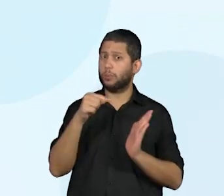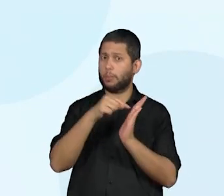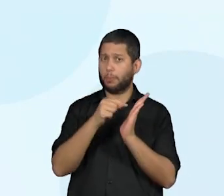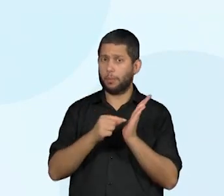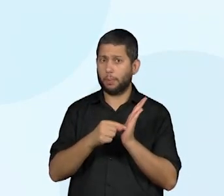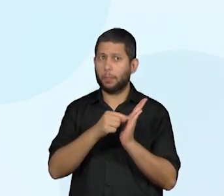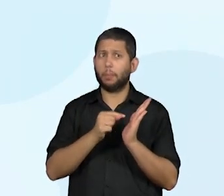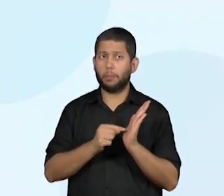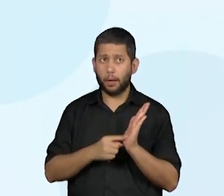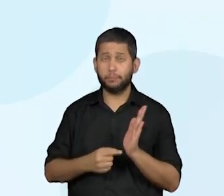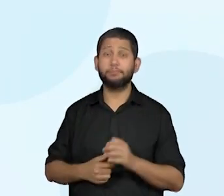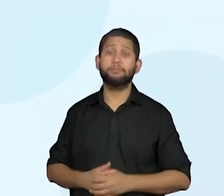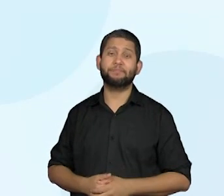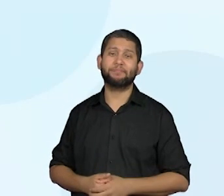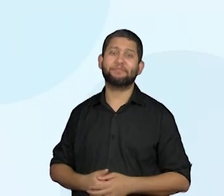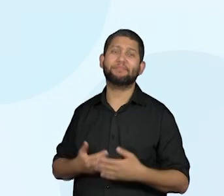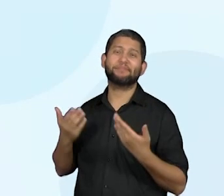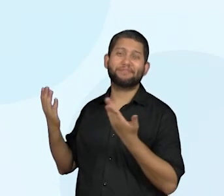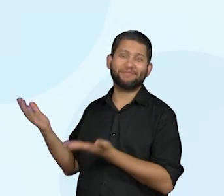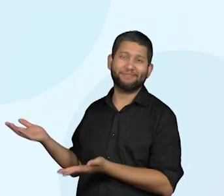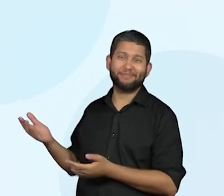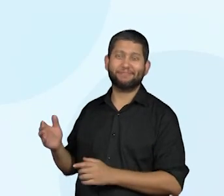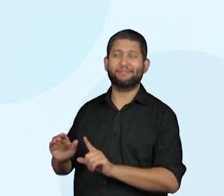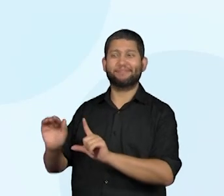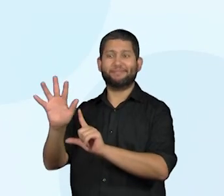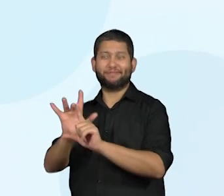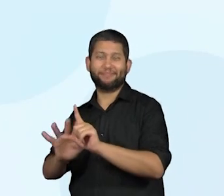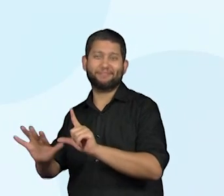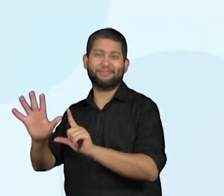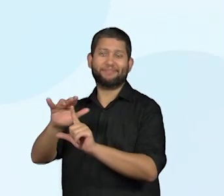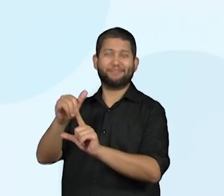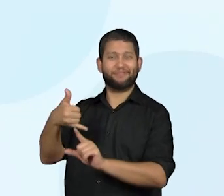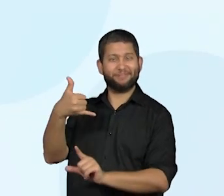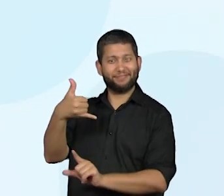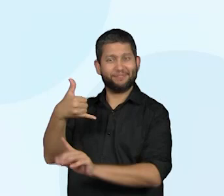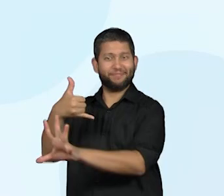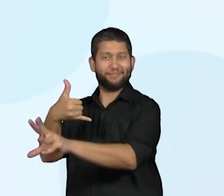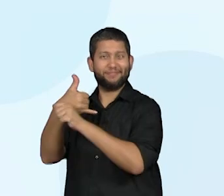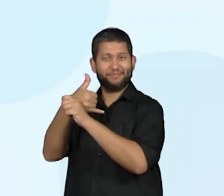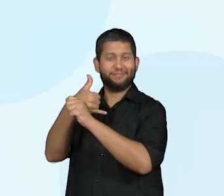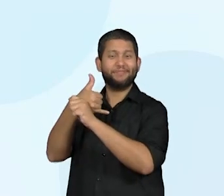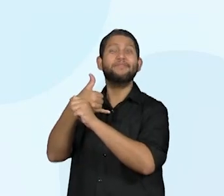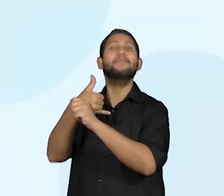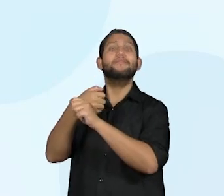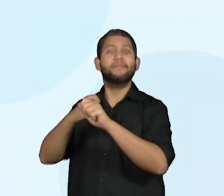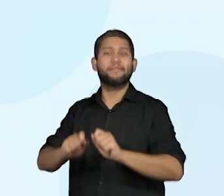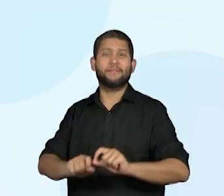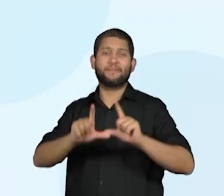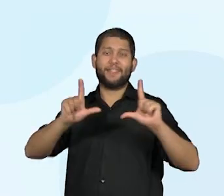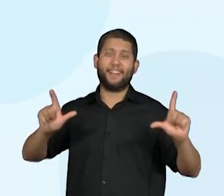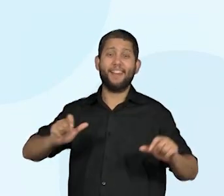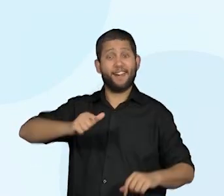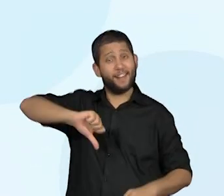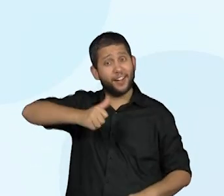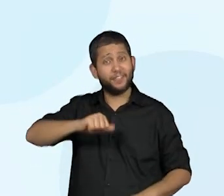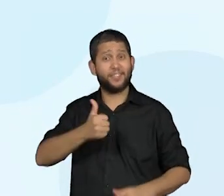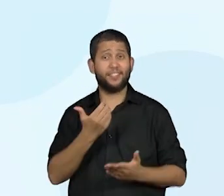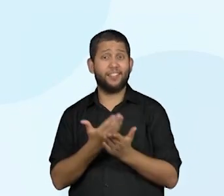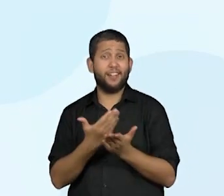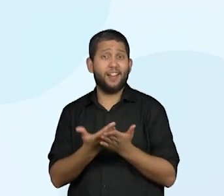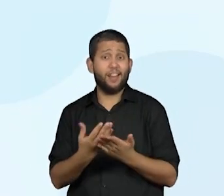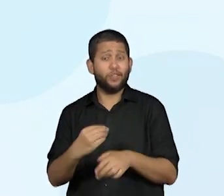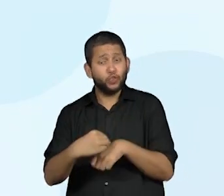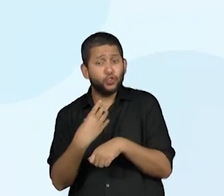pensar sobre ela. Olha só. E não esqueçam de avaliar a nossa aula e dizer o que vocês